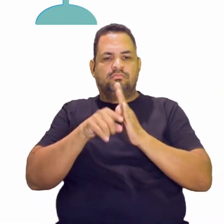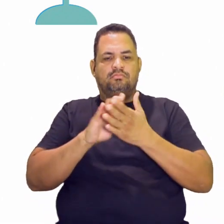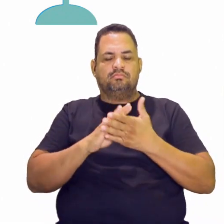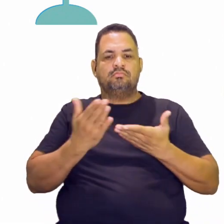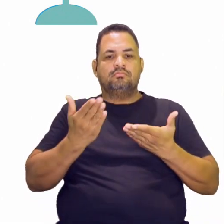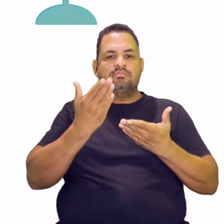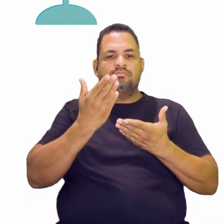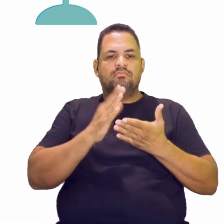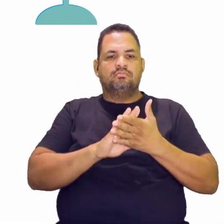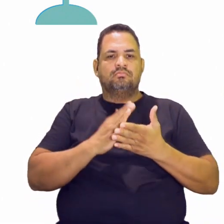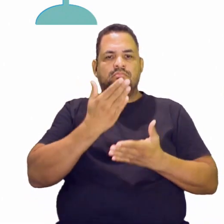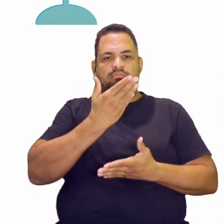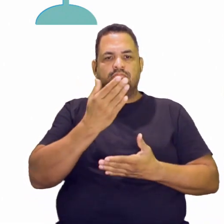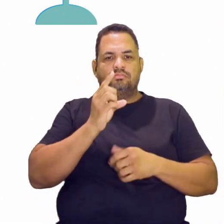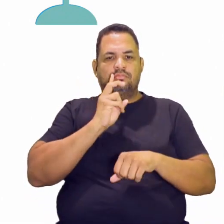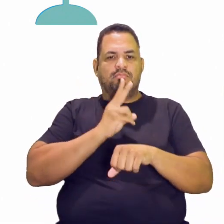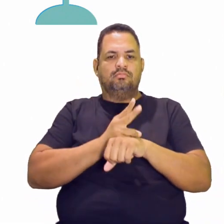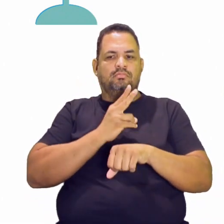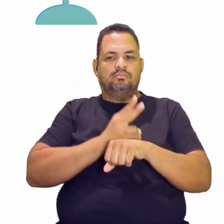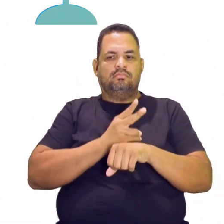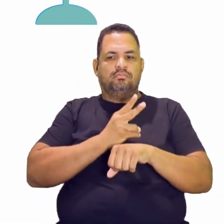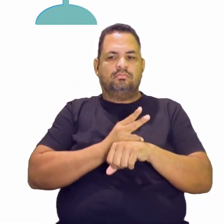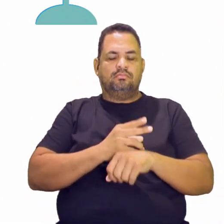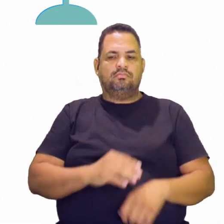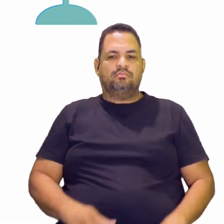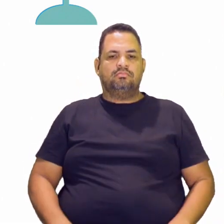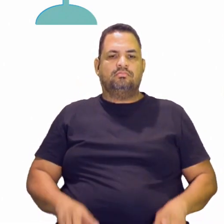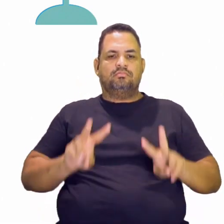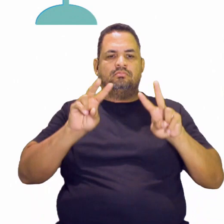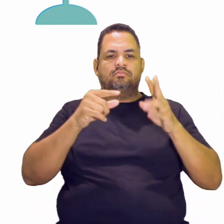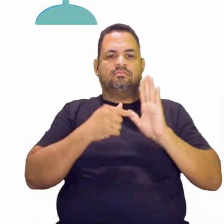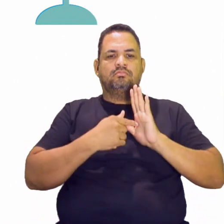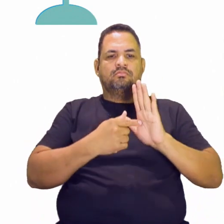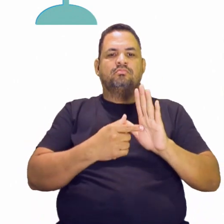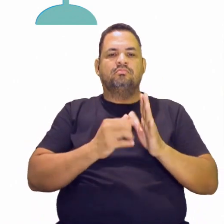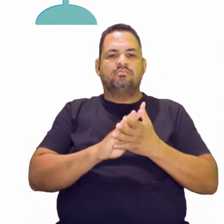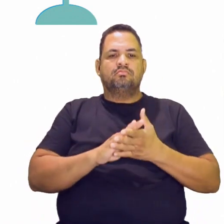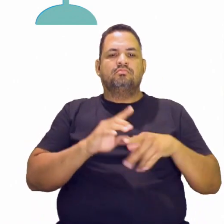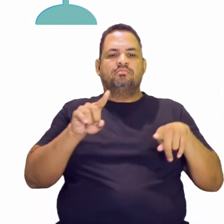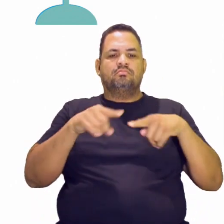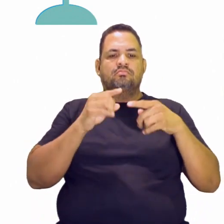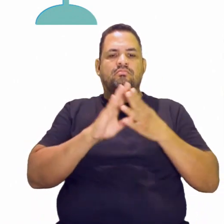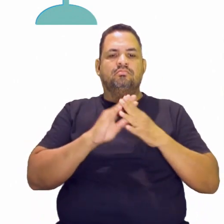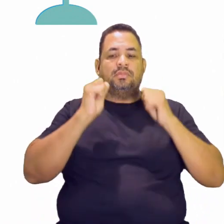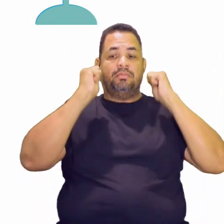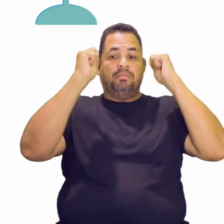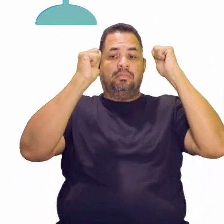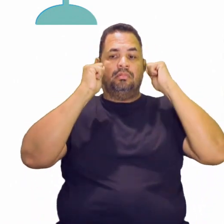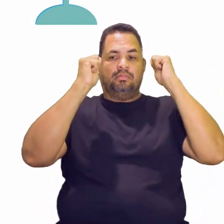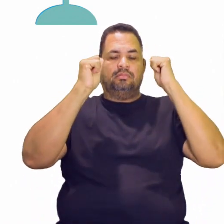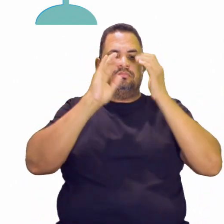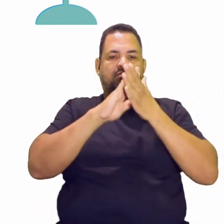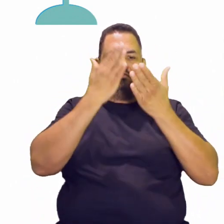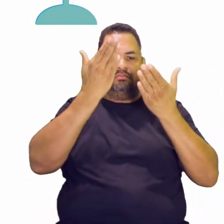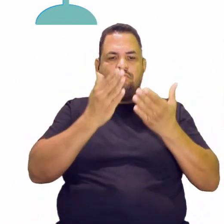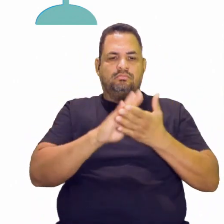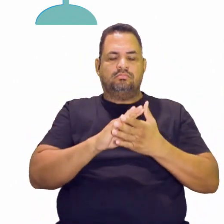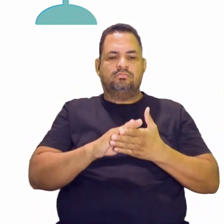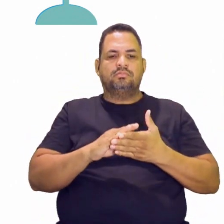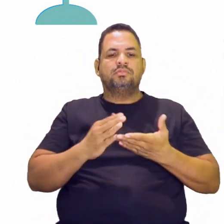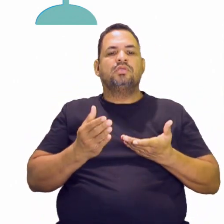nessa plataforma de vídeo. O tema que eu trouxe hoje é música de protesto, então vocês vão conhecer